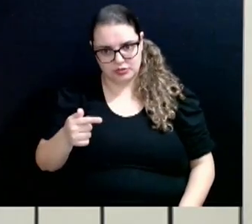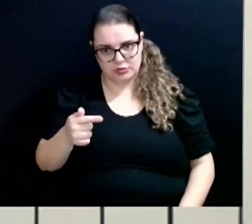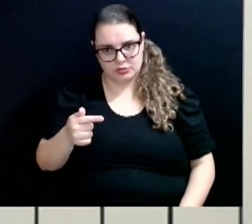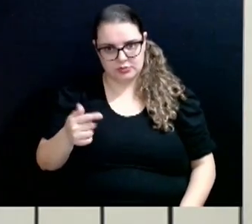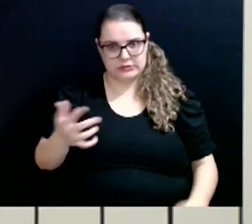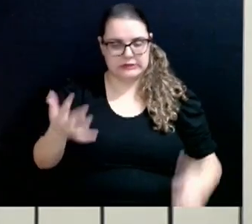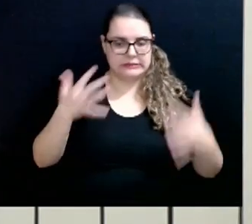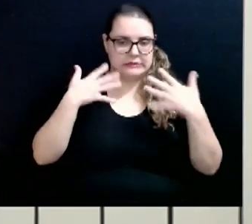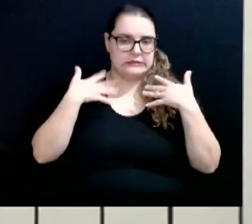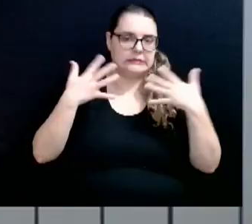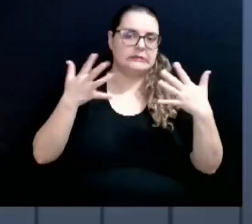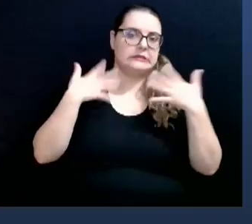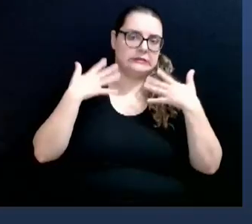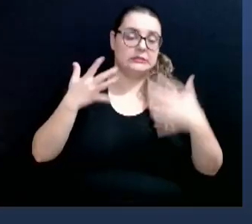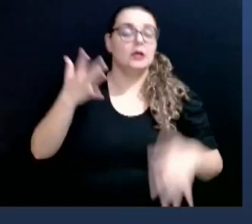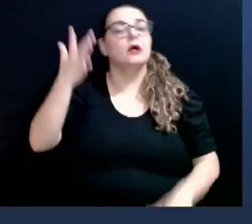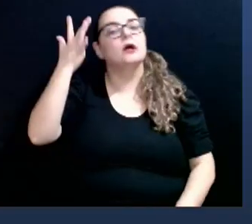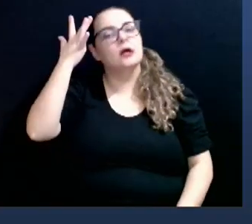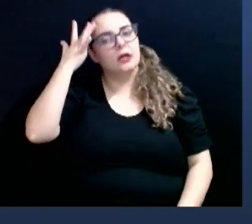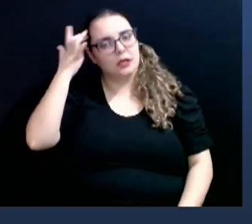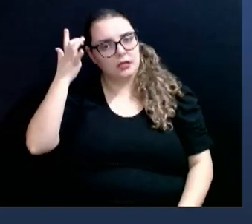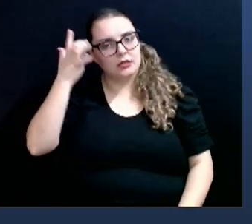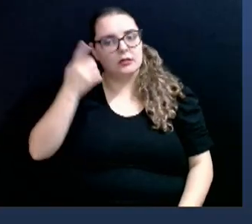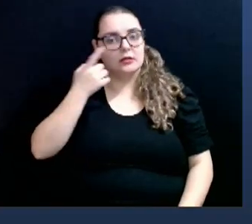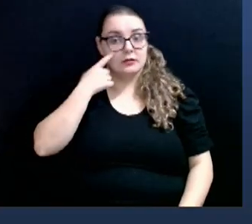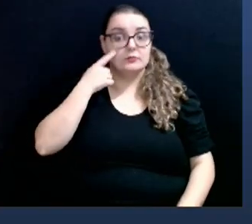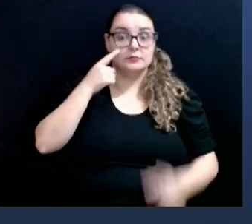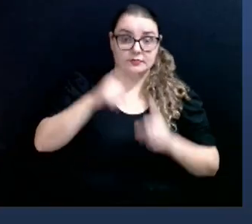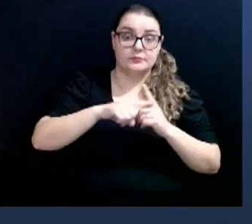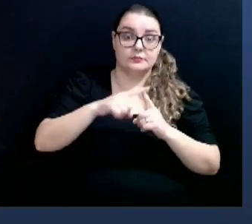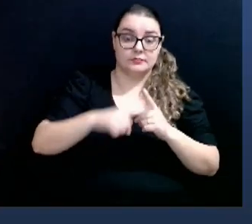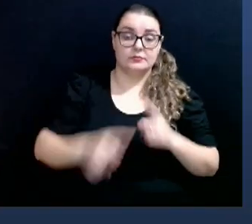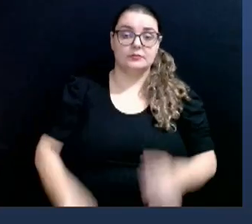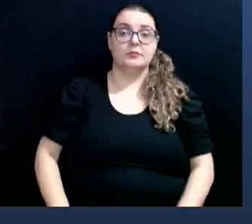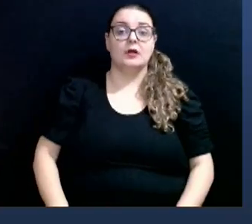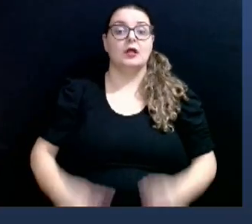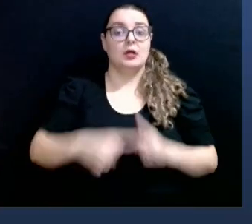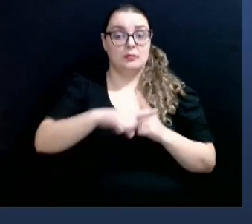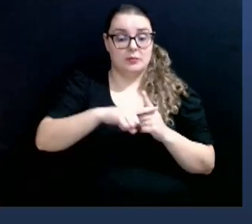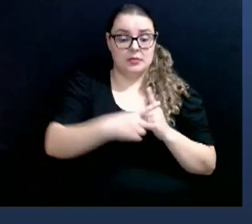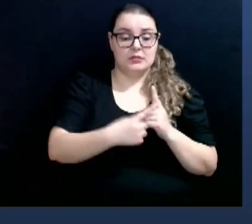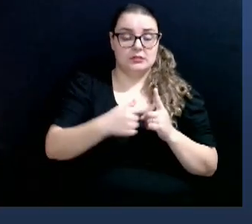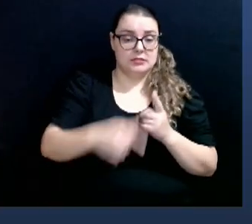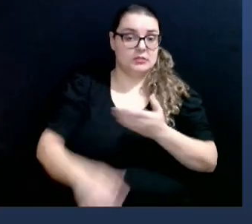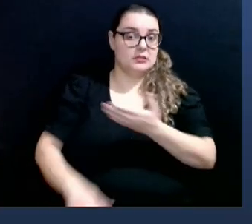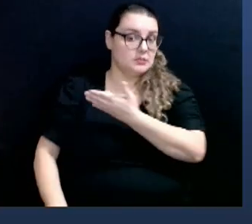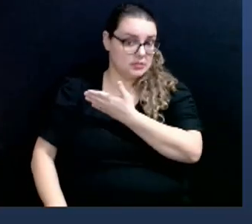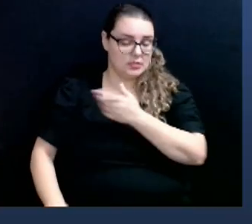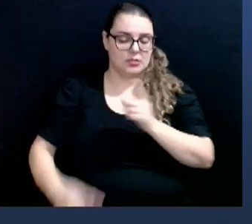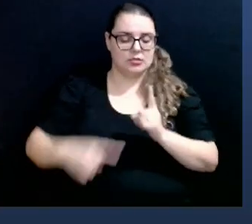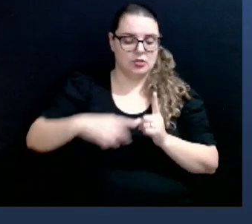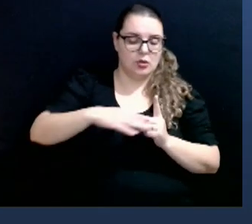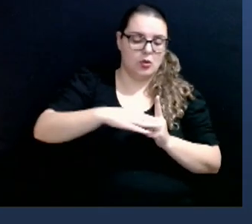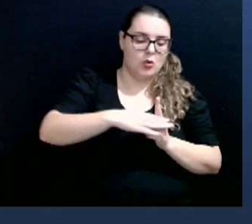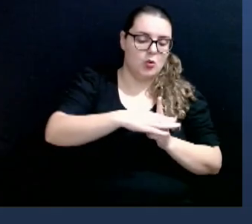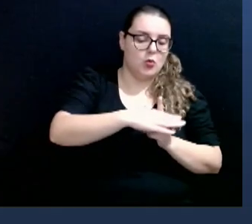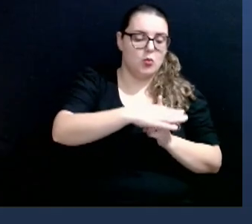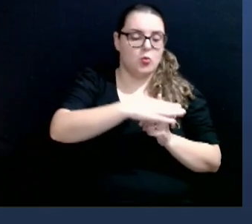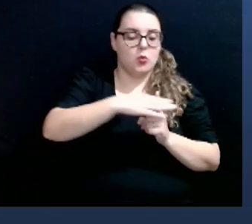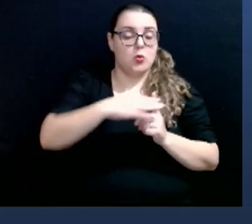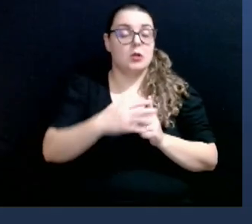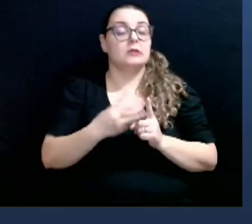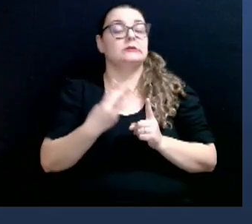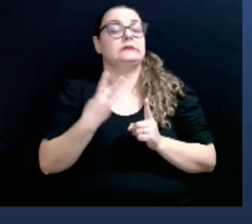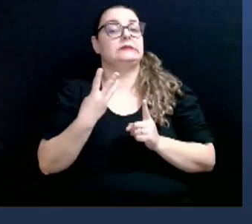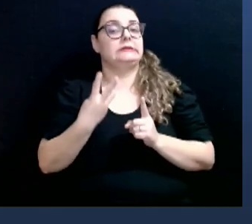Então, amanhã, vamos às temperaturas? Nós temos mínima de 17 graus, ao longo do dia a temperatura sobe,